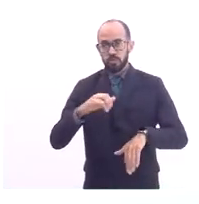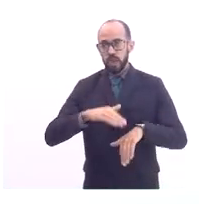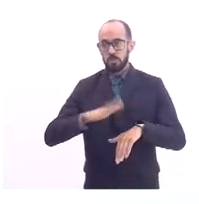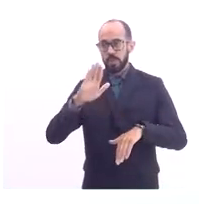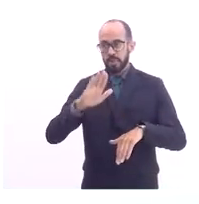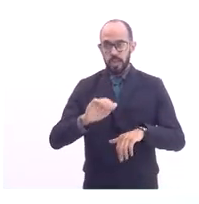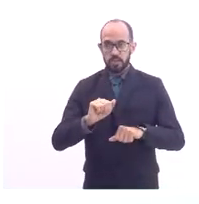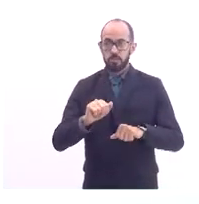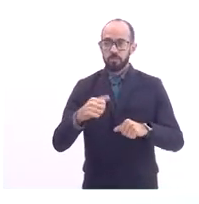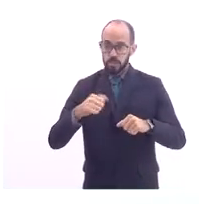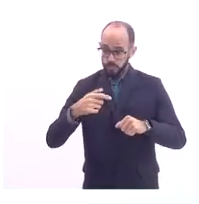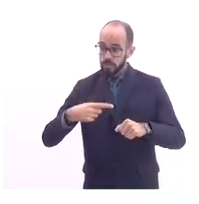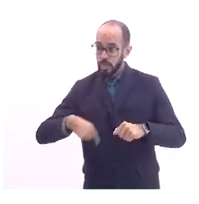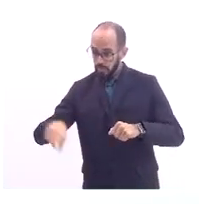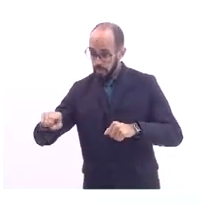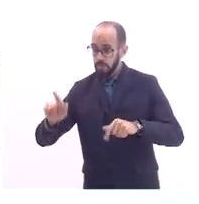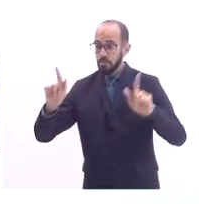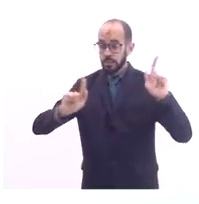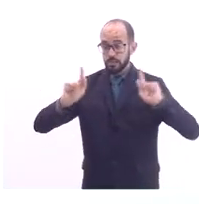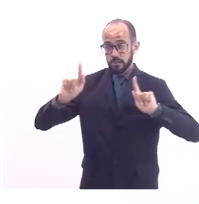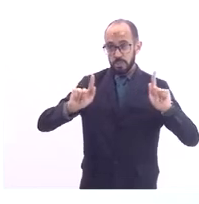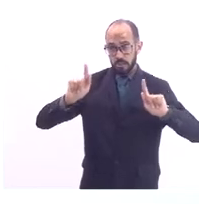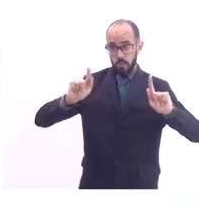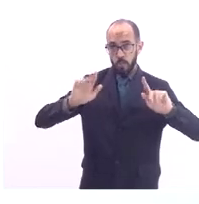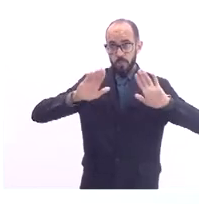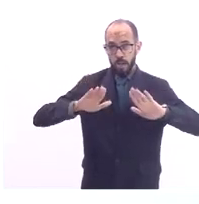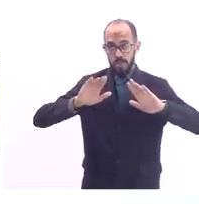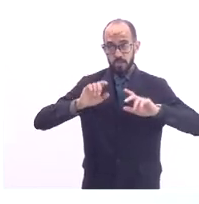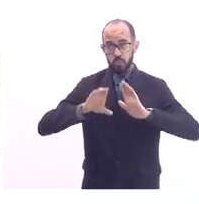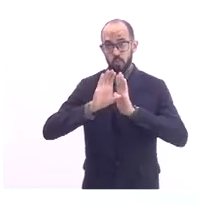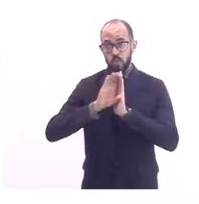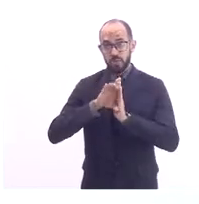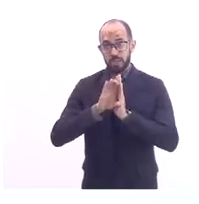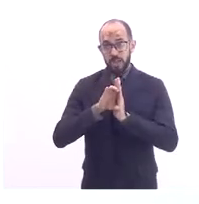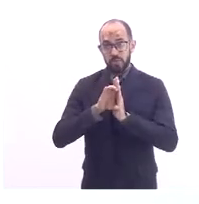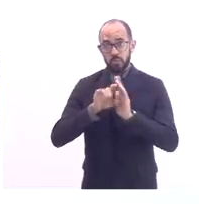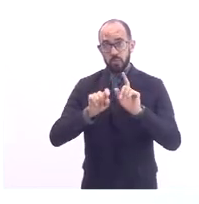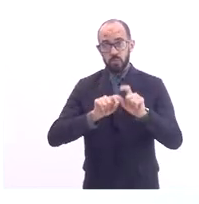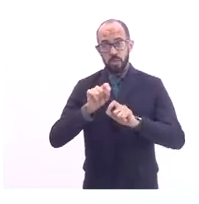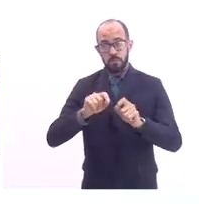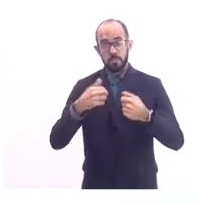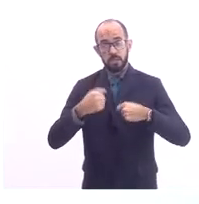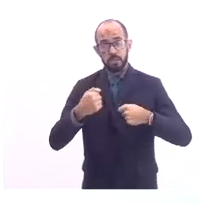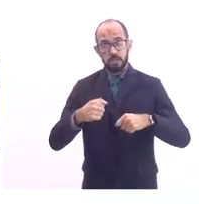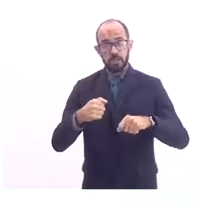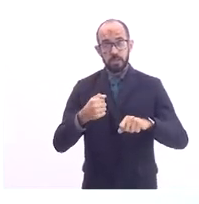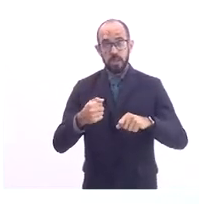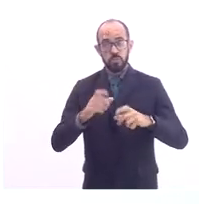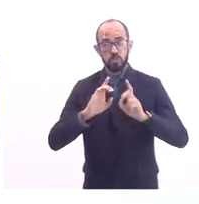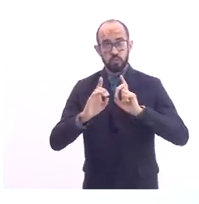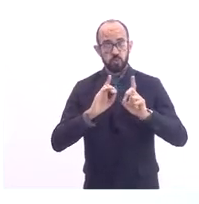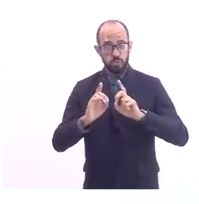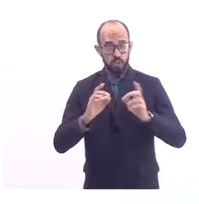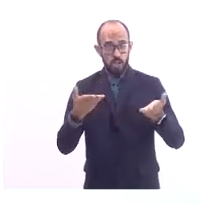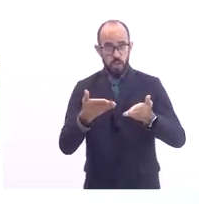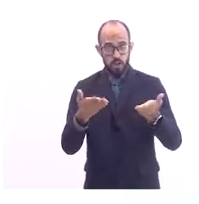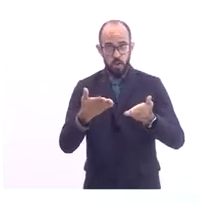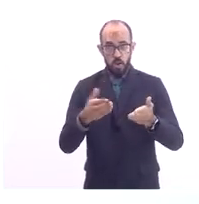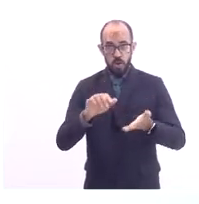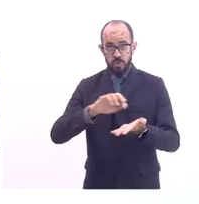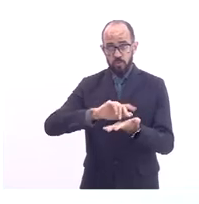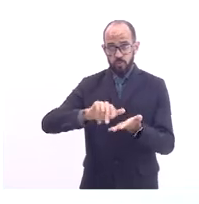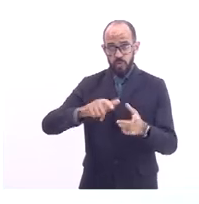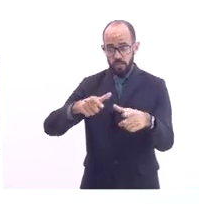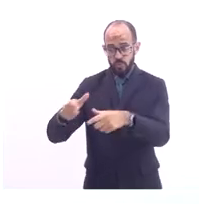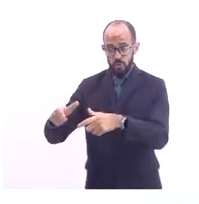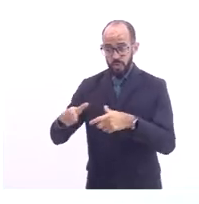ir à licitação. E, logicamente, esse conceito na licitação tem que se discutir desde já nos diversos locais para